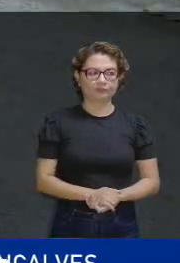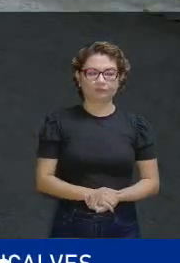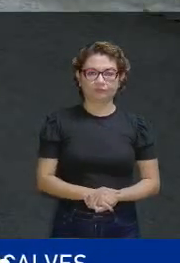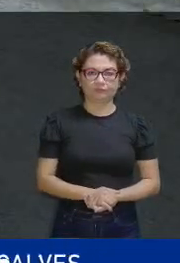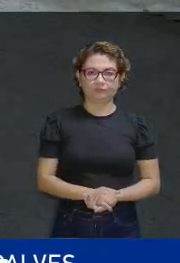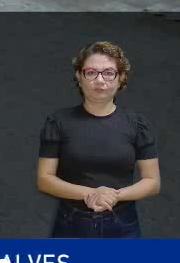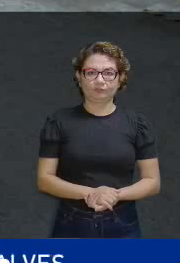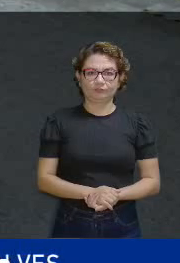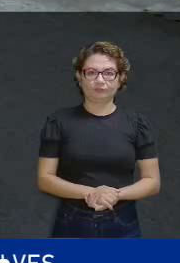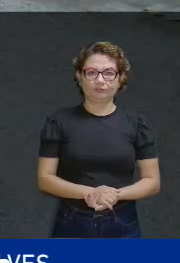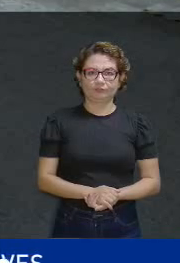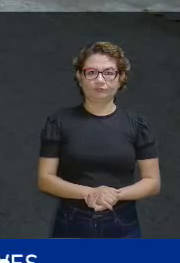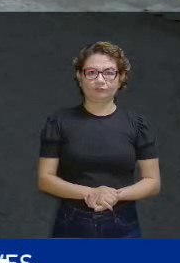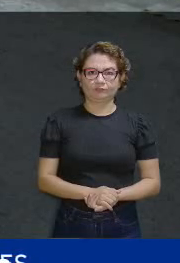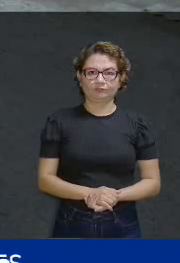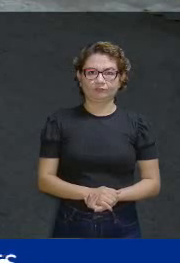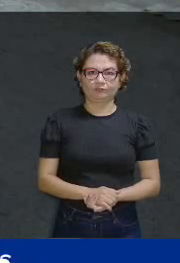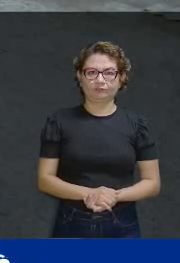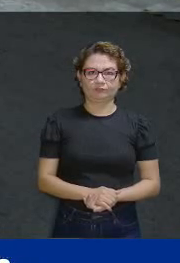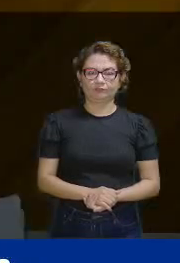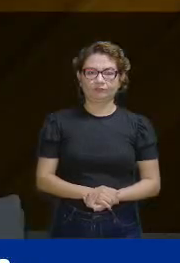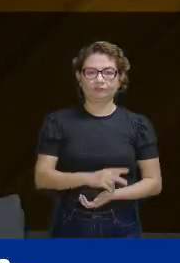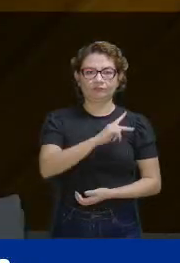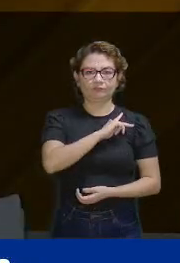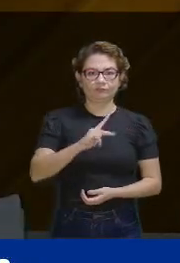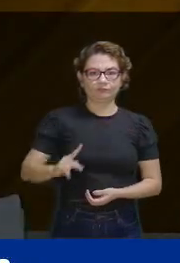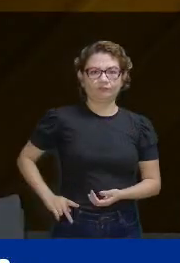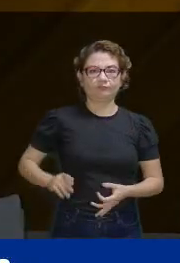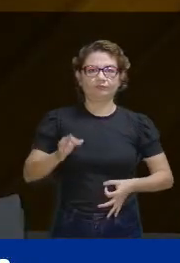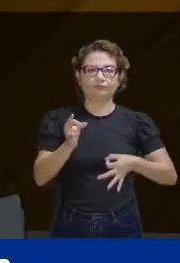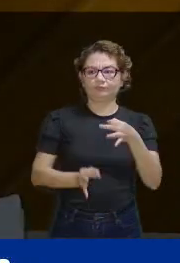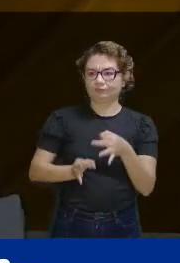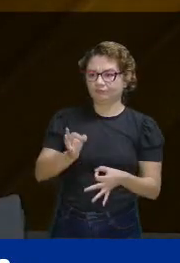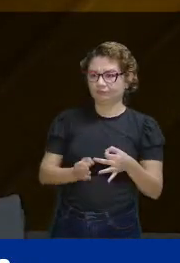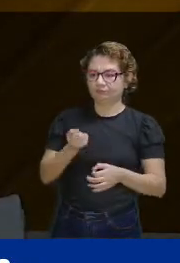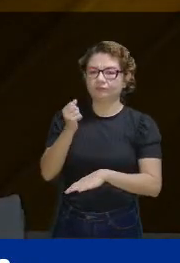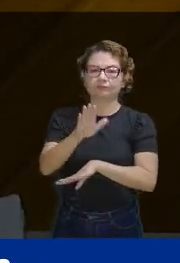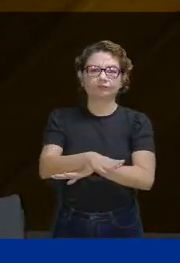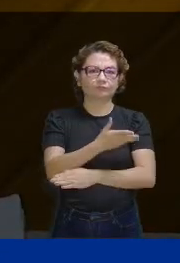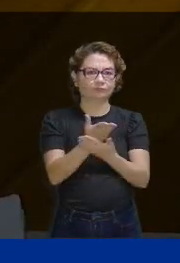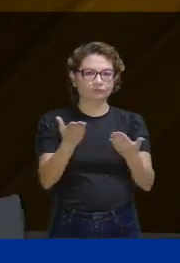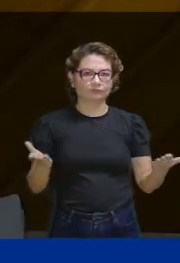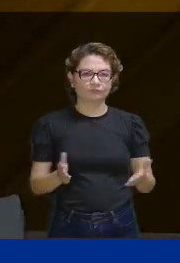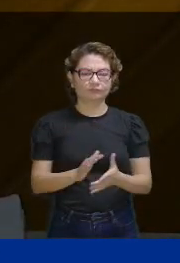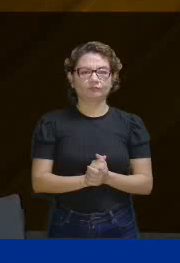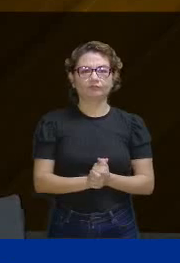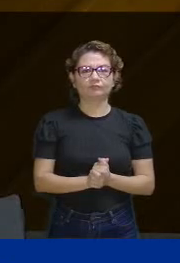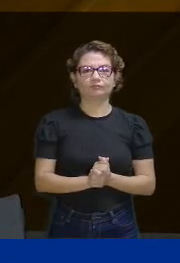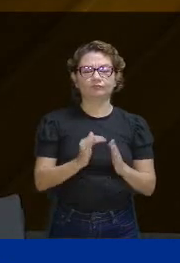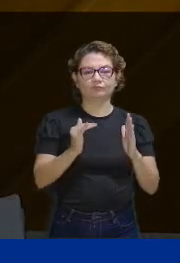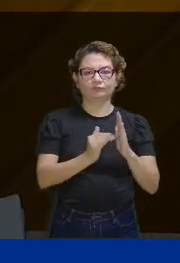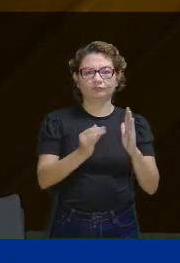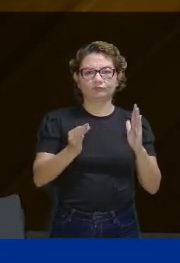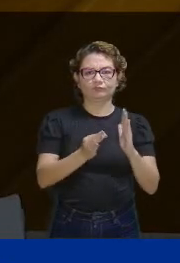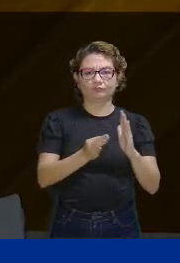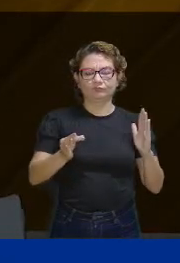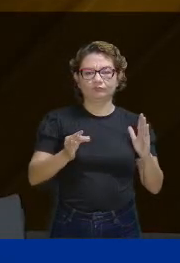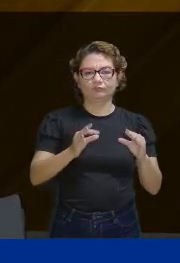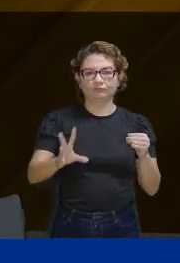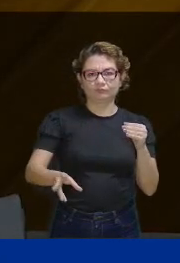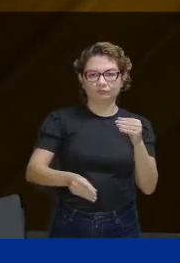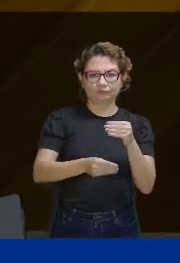Senhora Procuradora. Imagem ampla do plenário. Senhor presidente, senhores julgadores, boa tarde a todos. O Ministério Público reitera os termos do